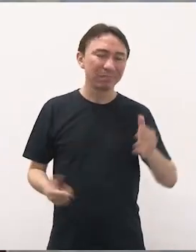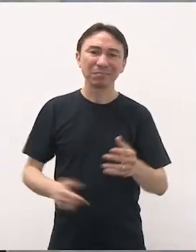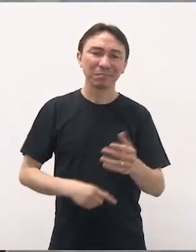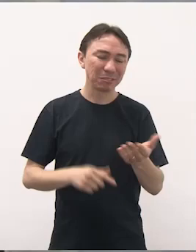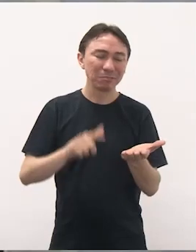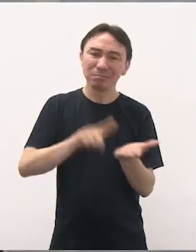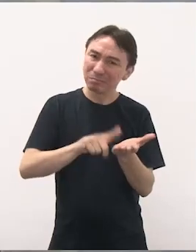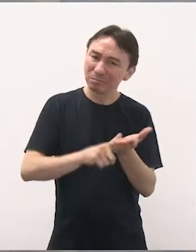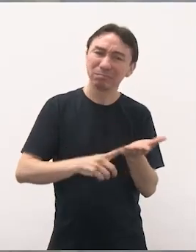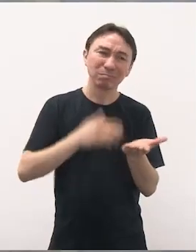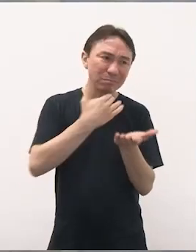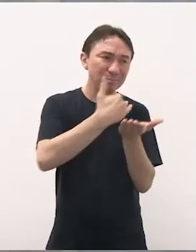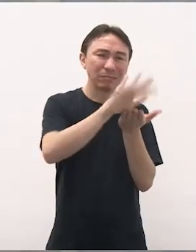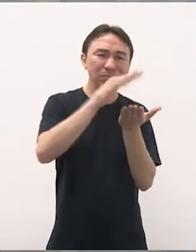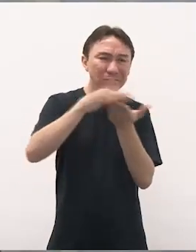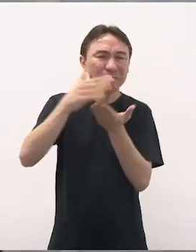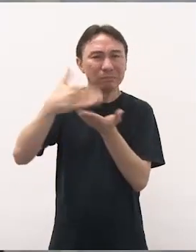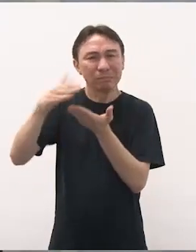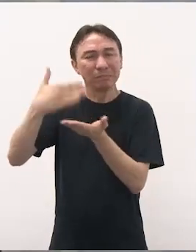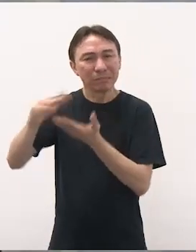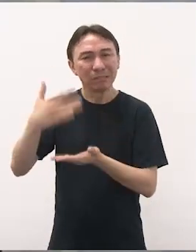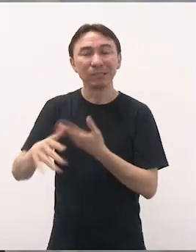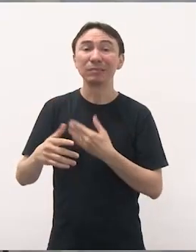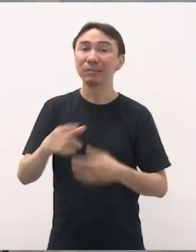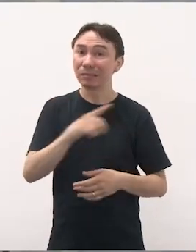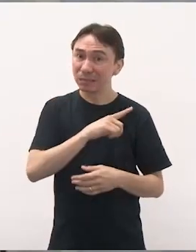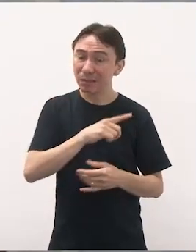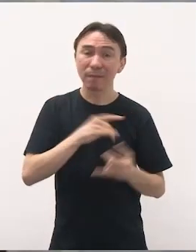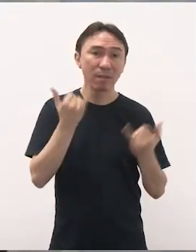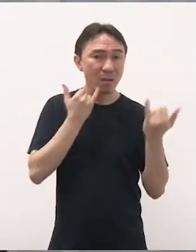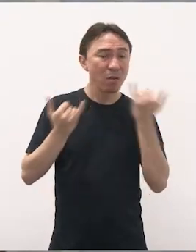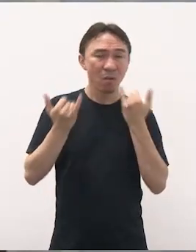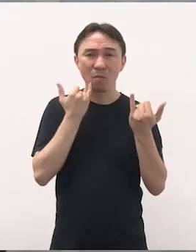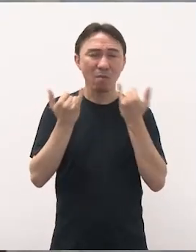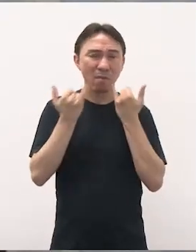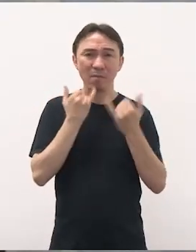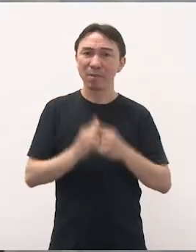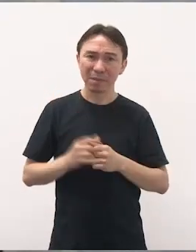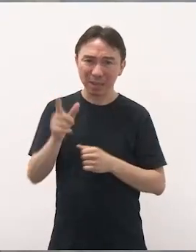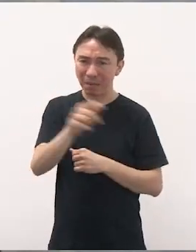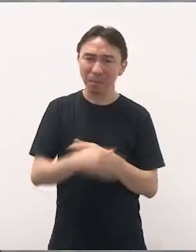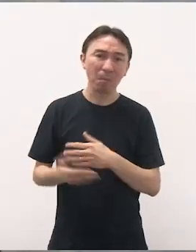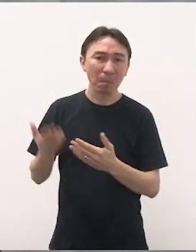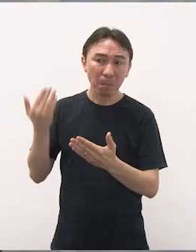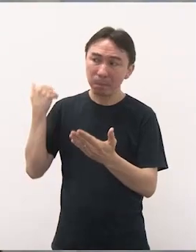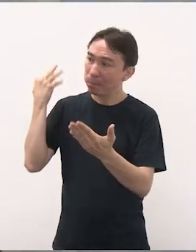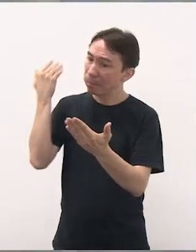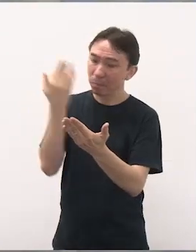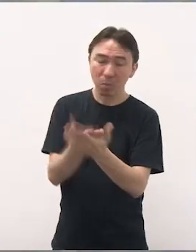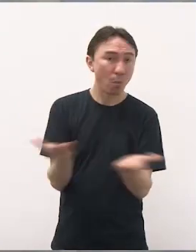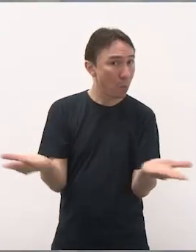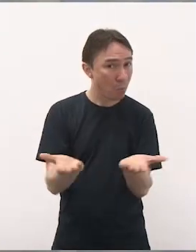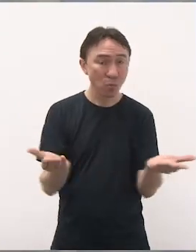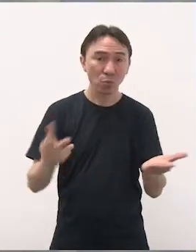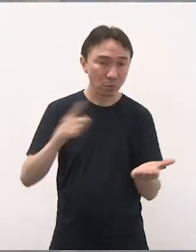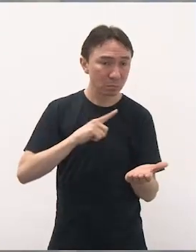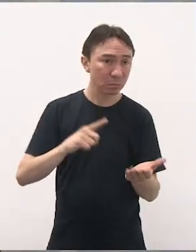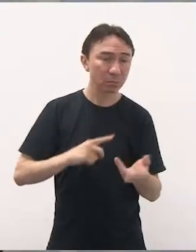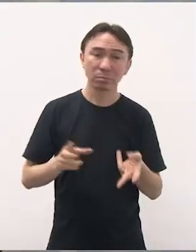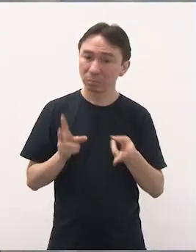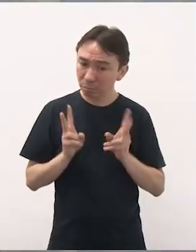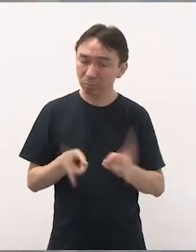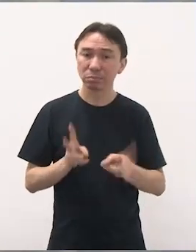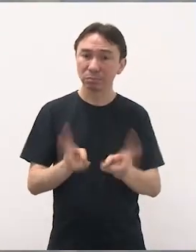sendo válidos, né? Então, no repositório do Conviva há manuais, há uma série de materiais aí que tratam sobre o